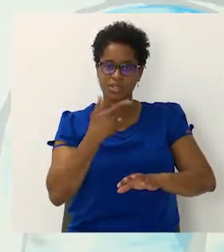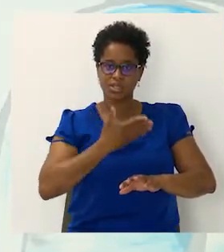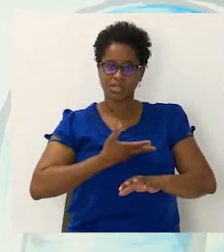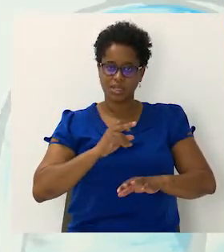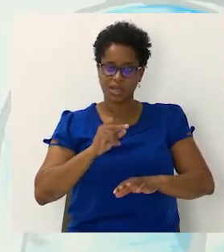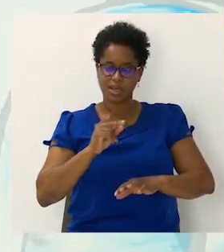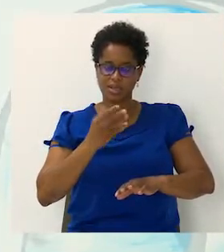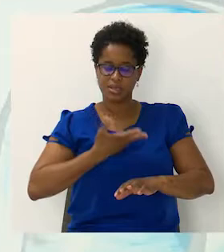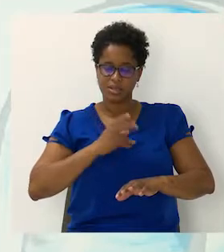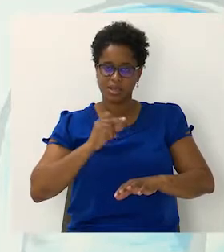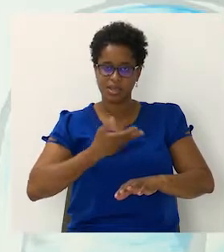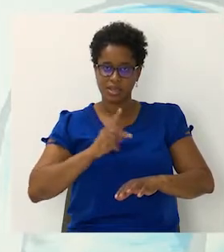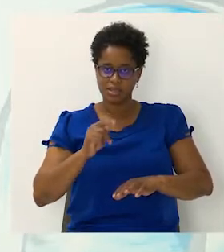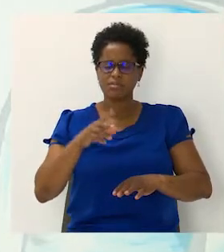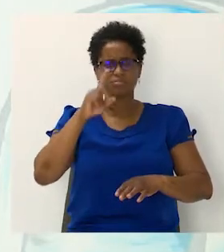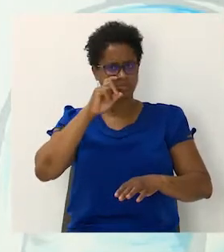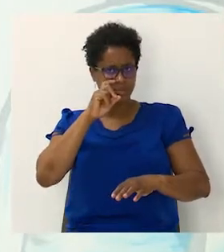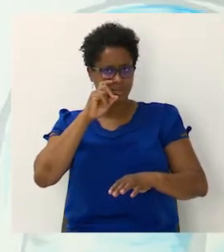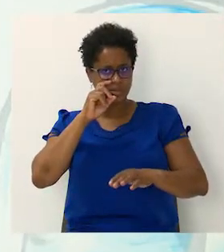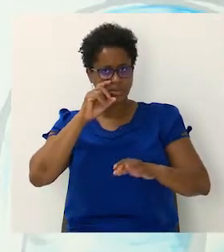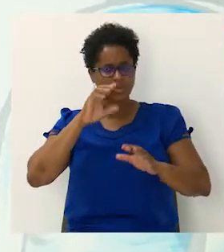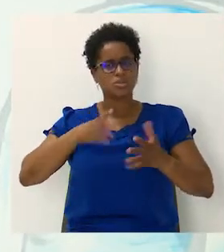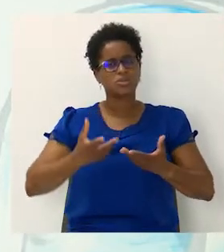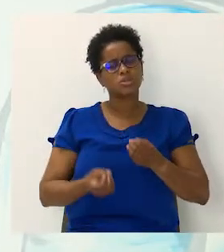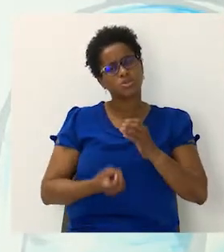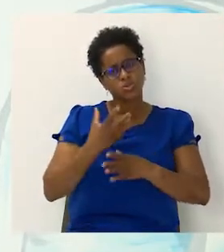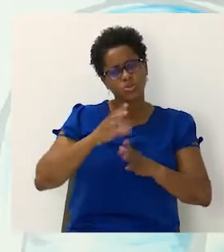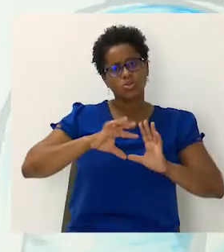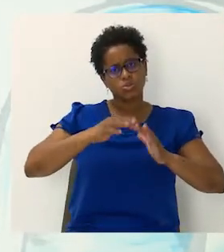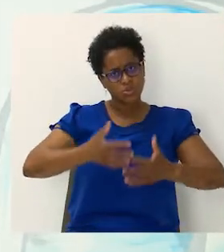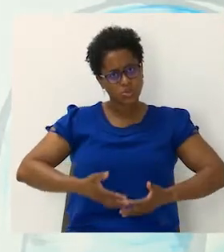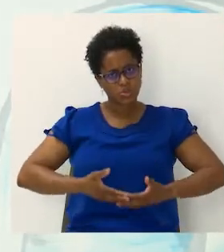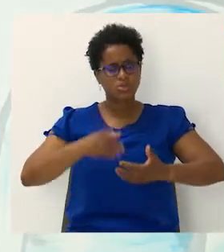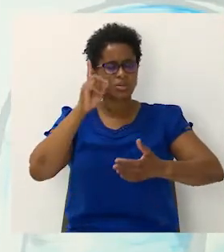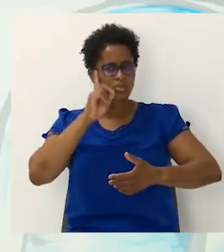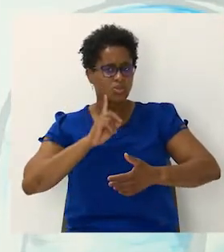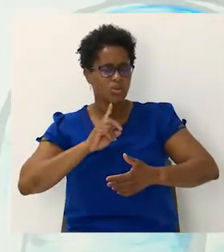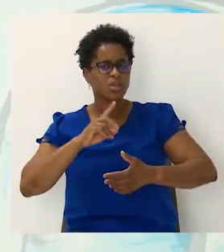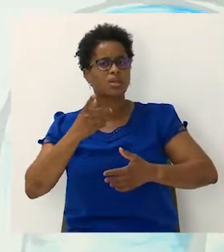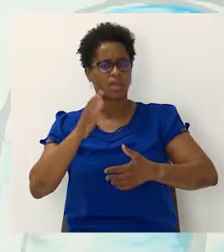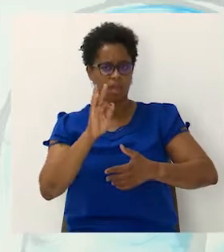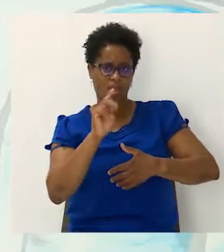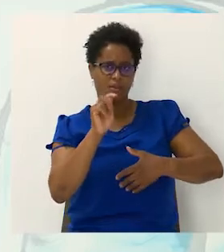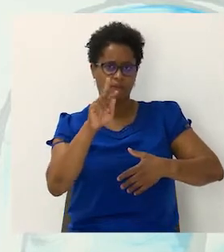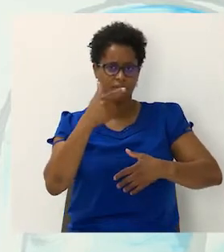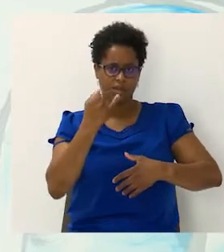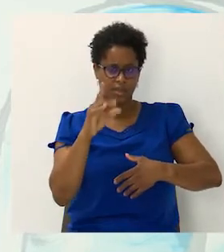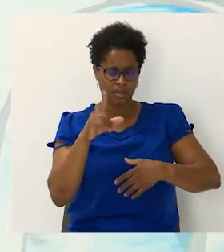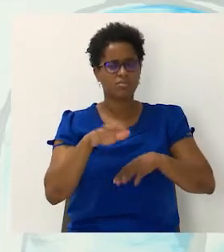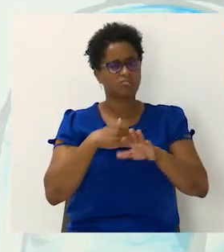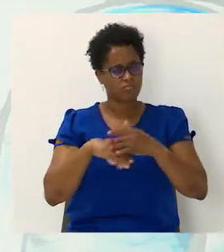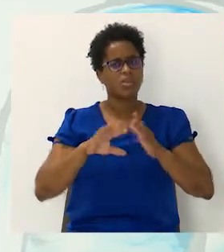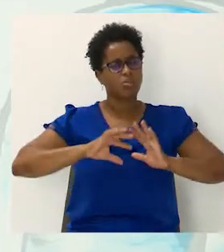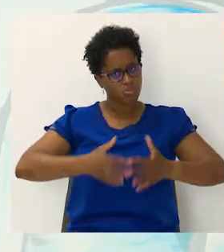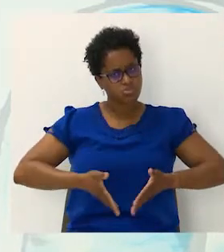de espécie, de reprodução da espécie humana. Portanto, a mulher é fértil, reproduz. Como a terra também é